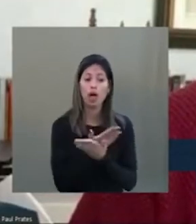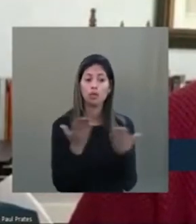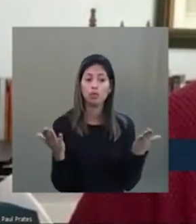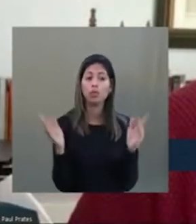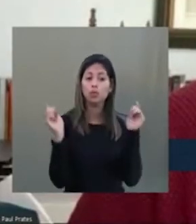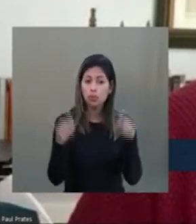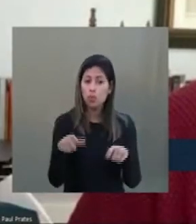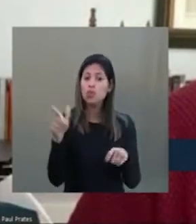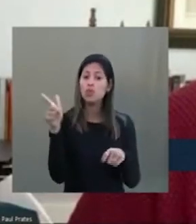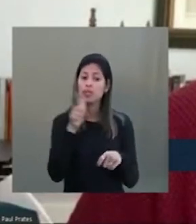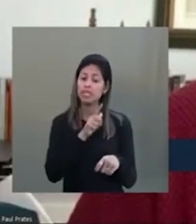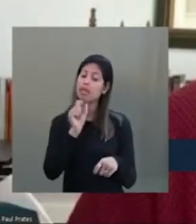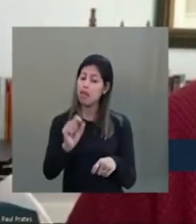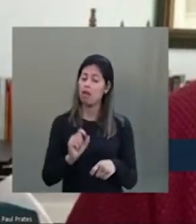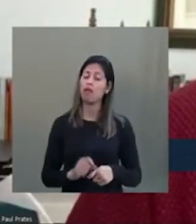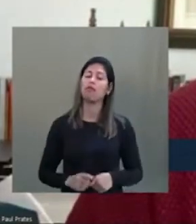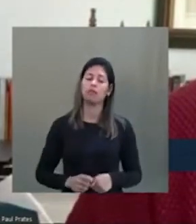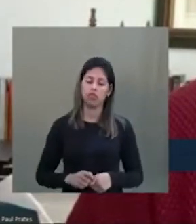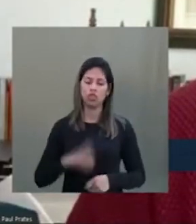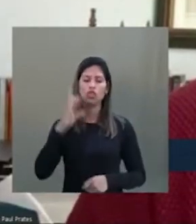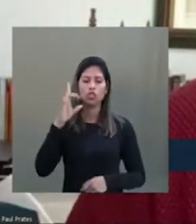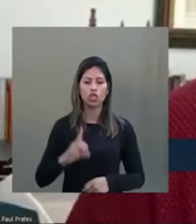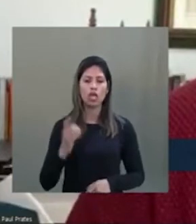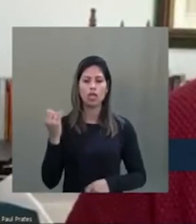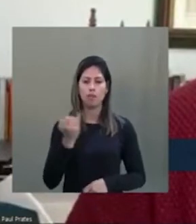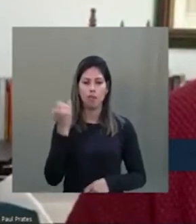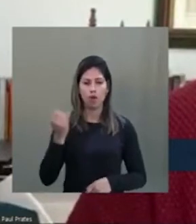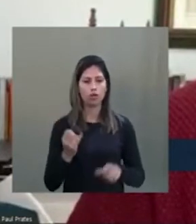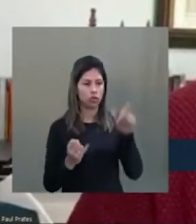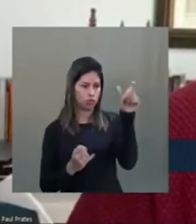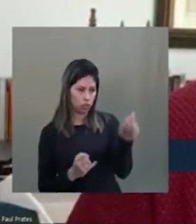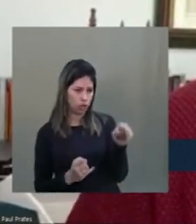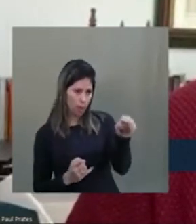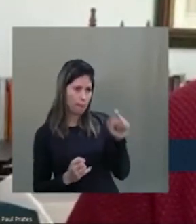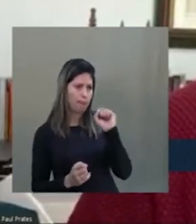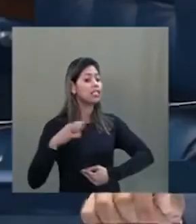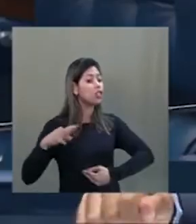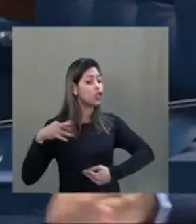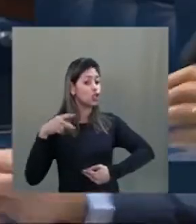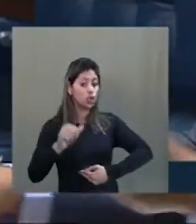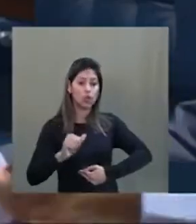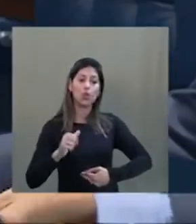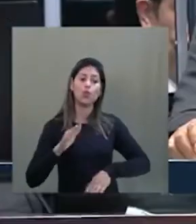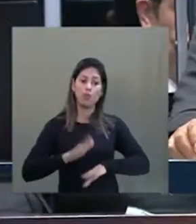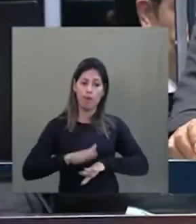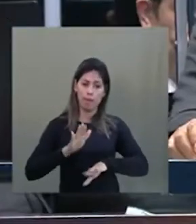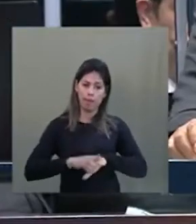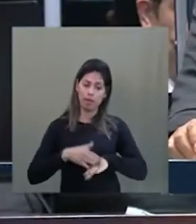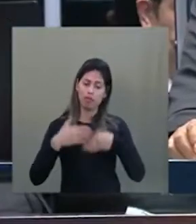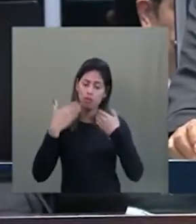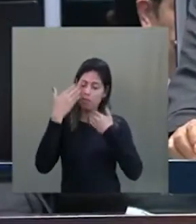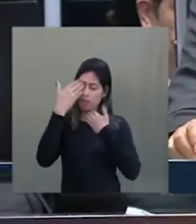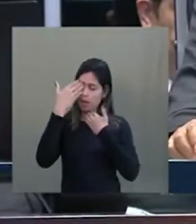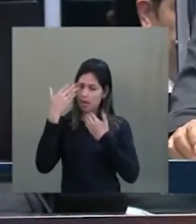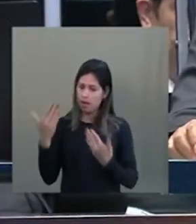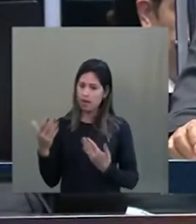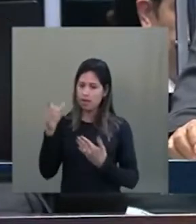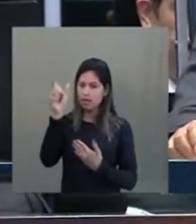seria uma perda de direito importante. Senadora Zenaide pode complementar para mim. Obrigado. Obrigado. Senador Jean Paul.